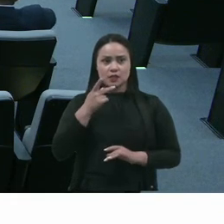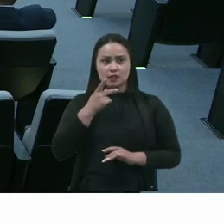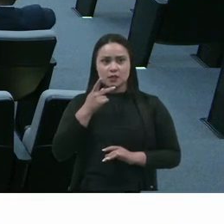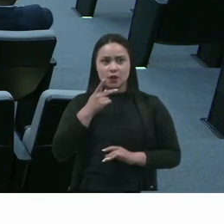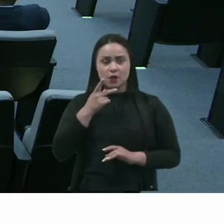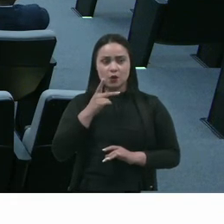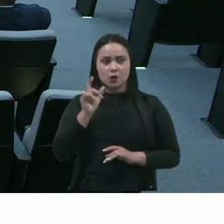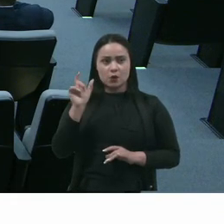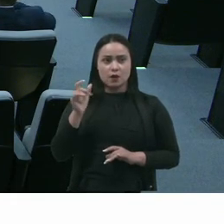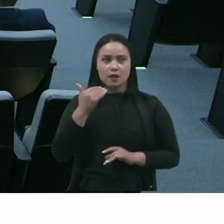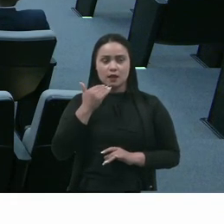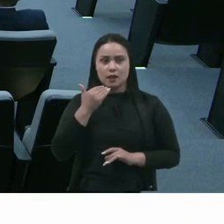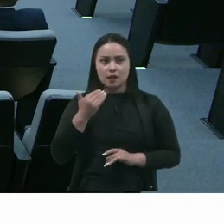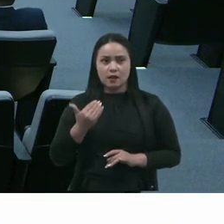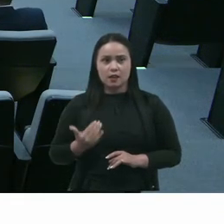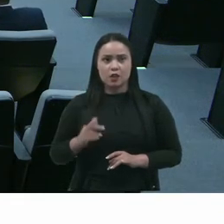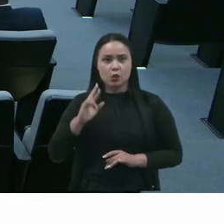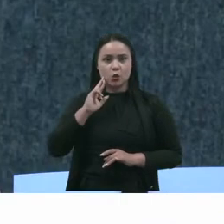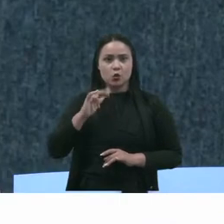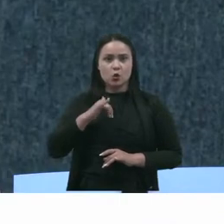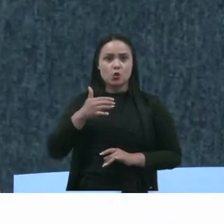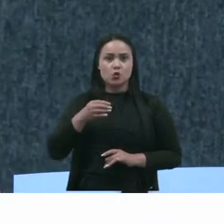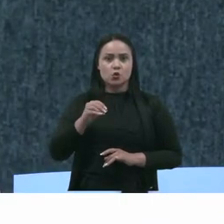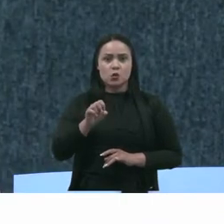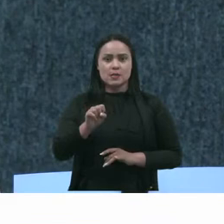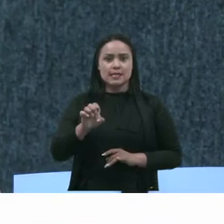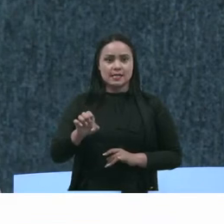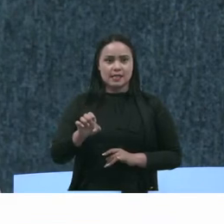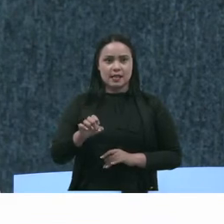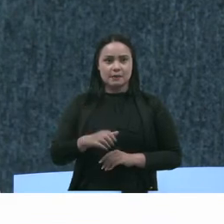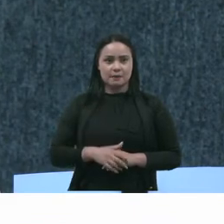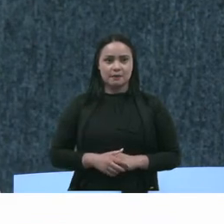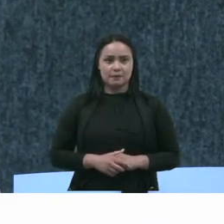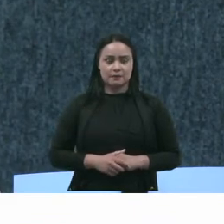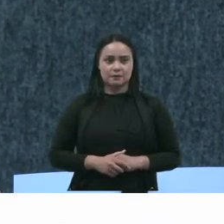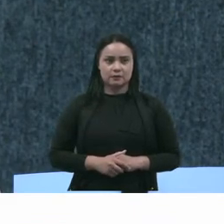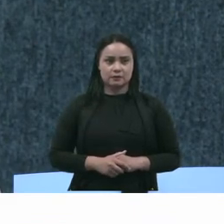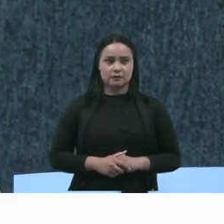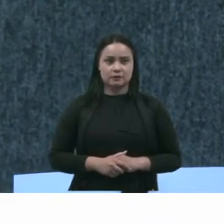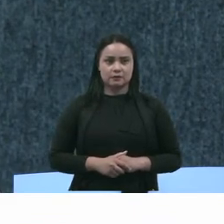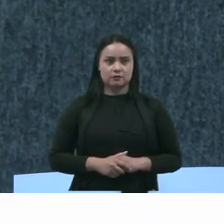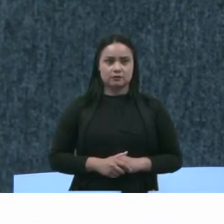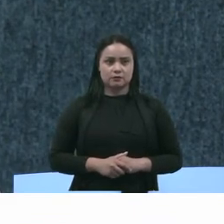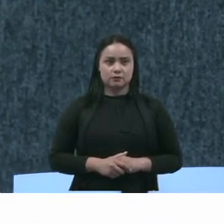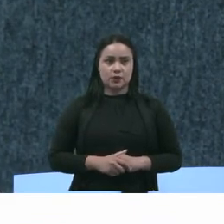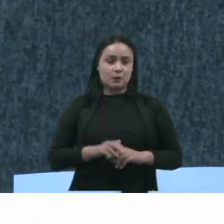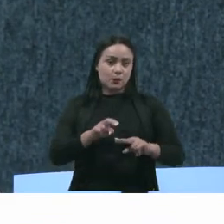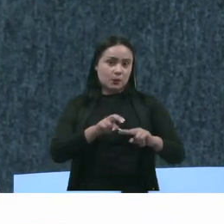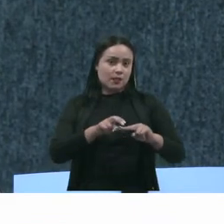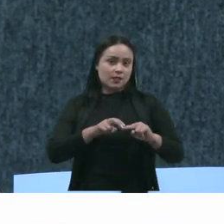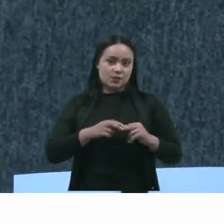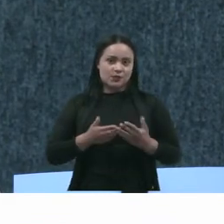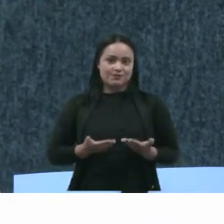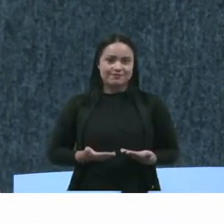oral requerida pelo doutor José Eduardo Rangel de Alckmin. Por isso é que eu